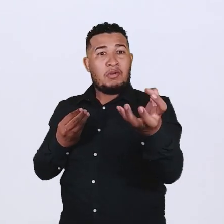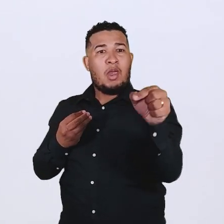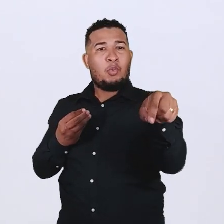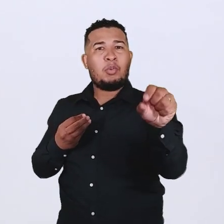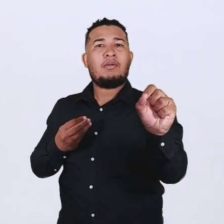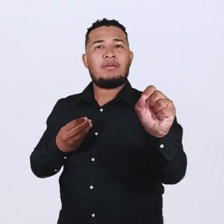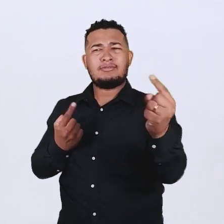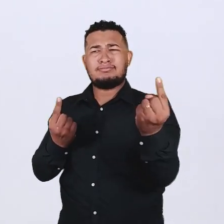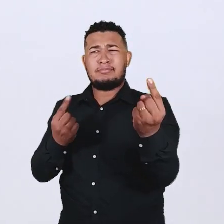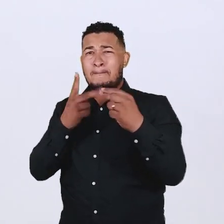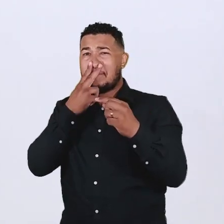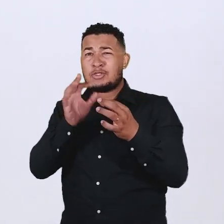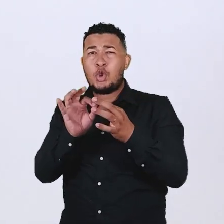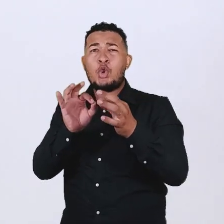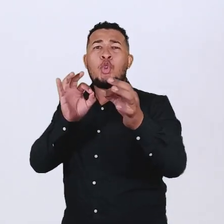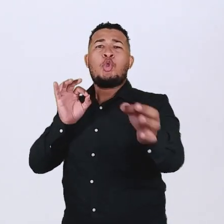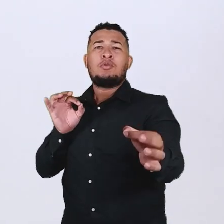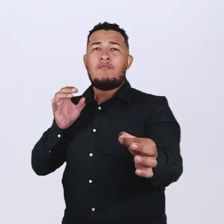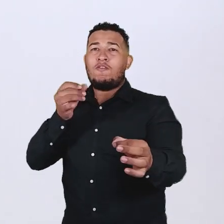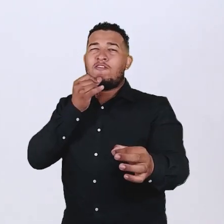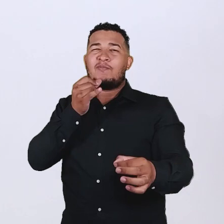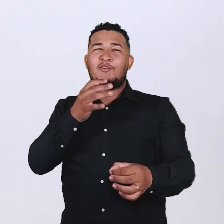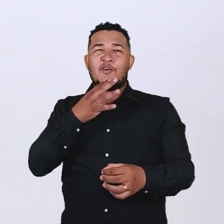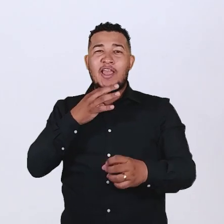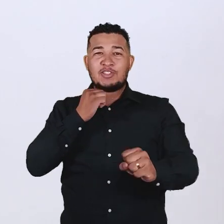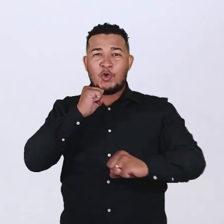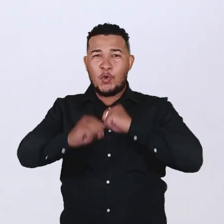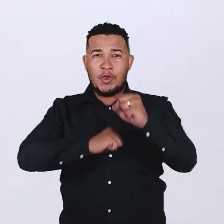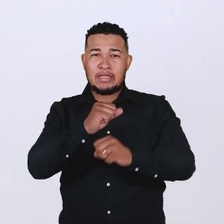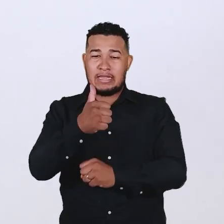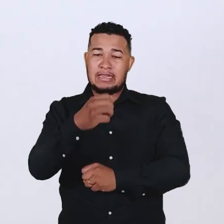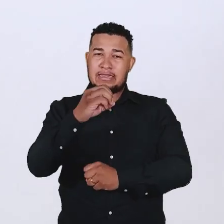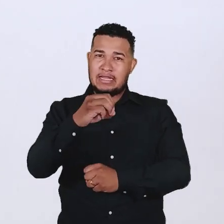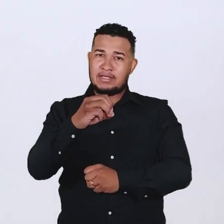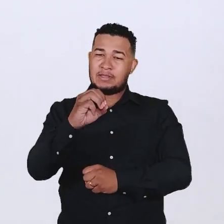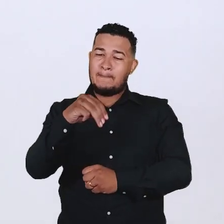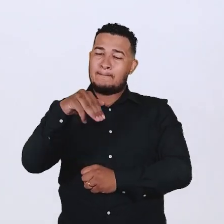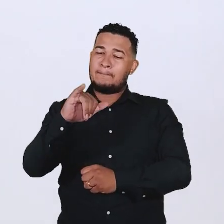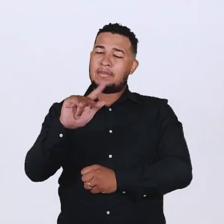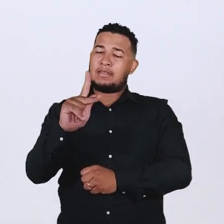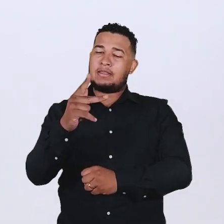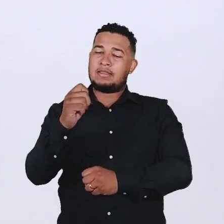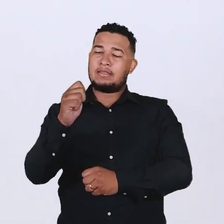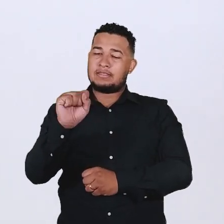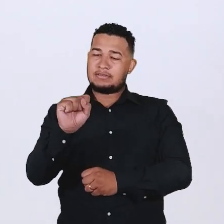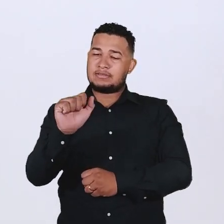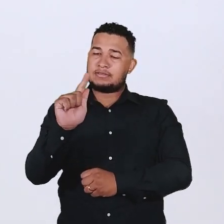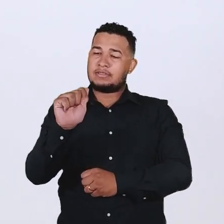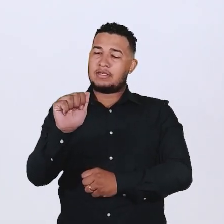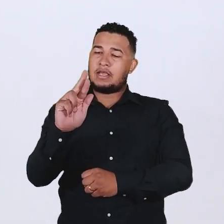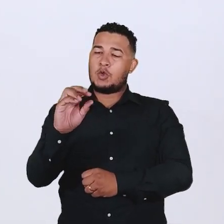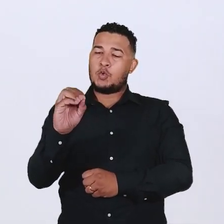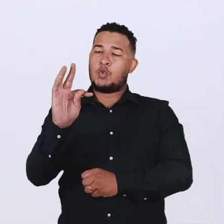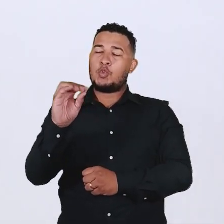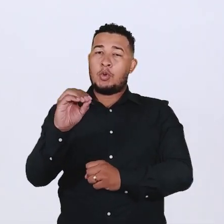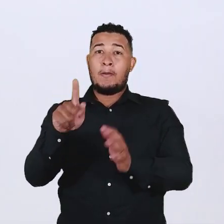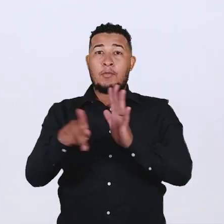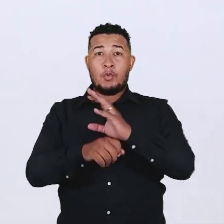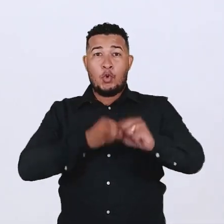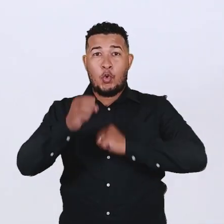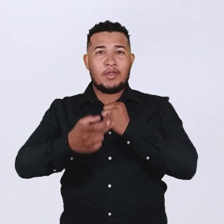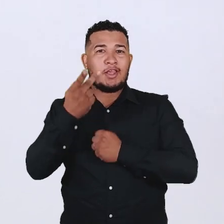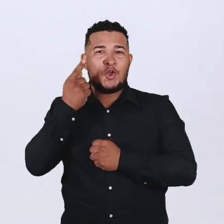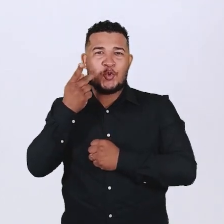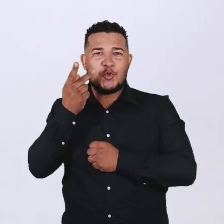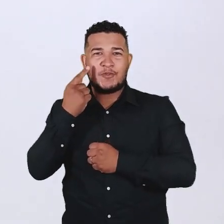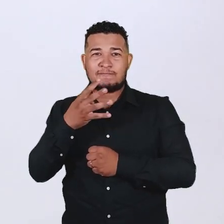marcos alcançados, você quer participar da maratona, quer participar das 10 milhas garotos, que é uma corrida tradicional aqui no nosso estado, mas você tem que começar